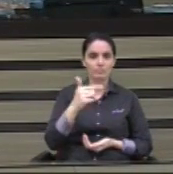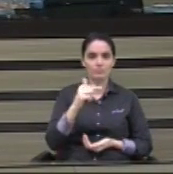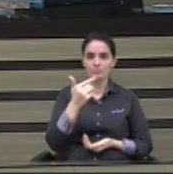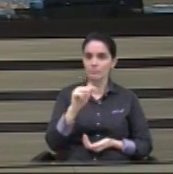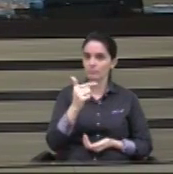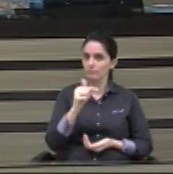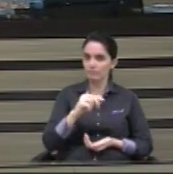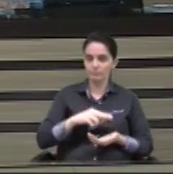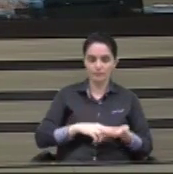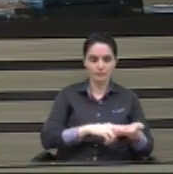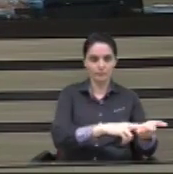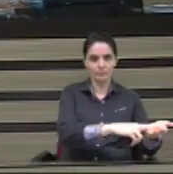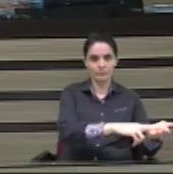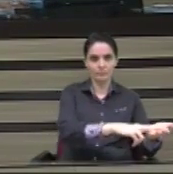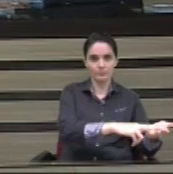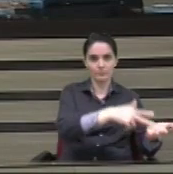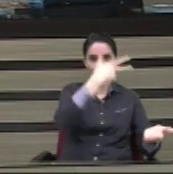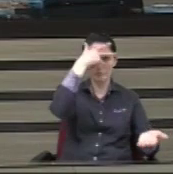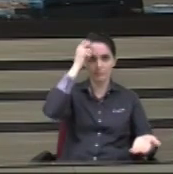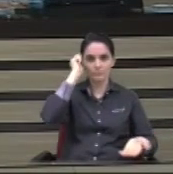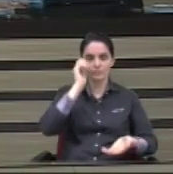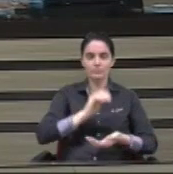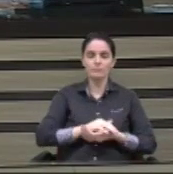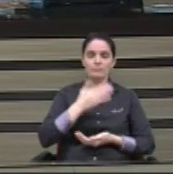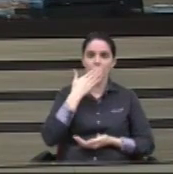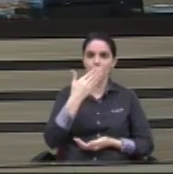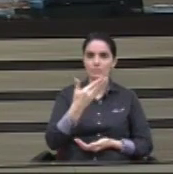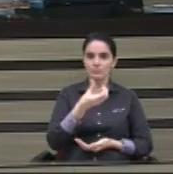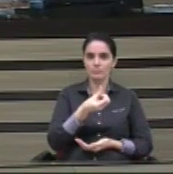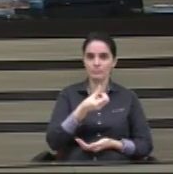quem queira, encaminhe-se ao senhor prefeito. Requerimento